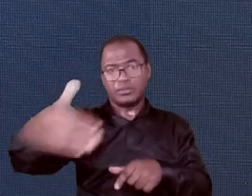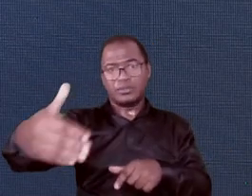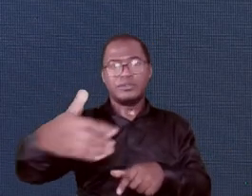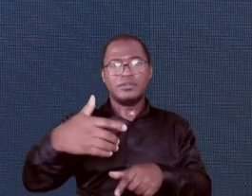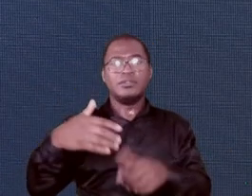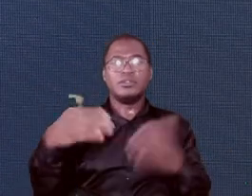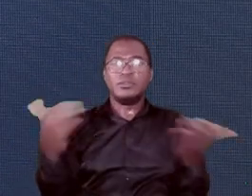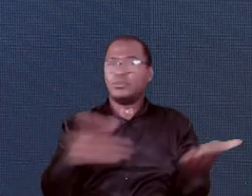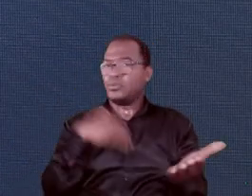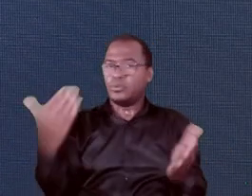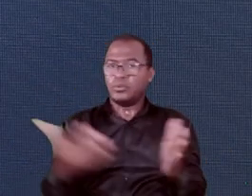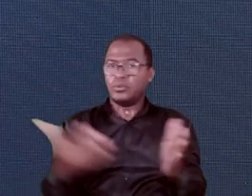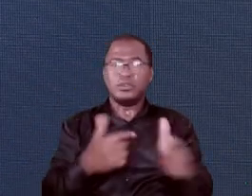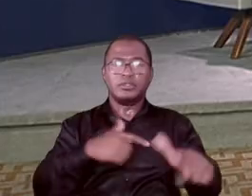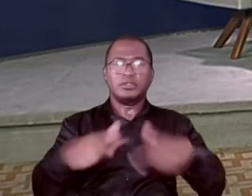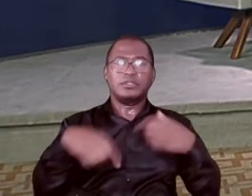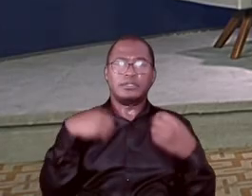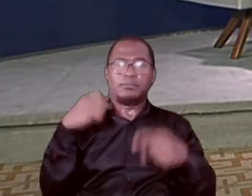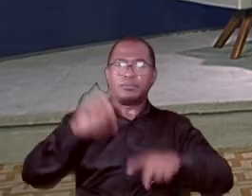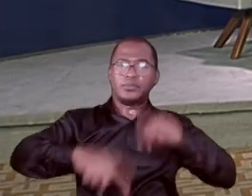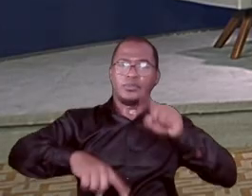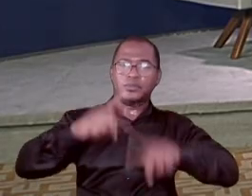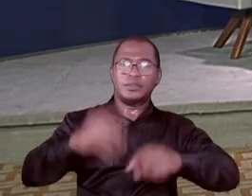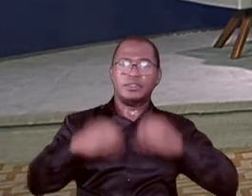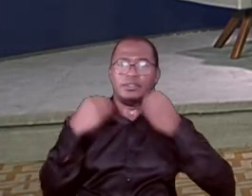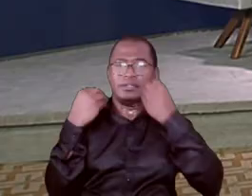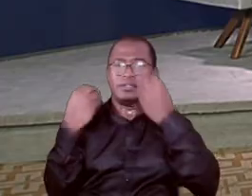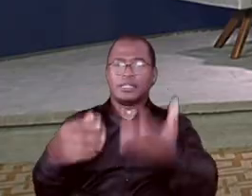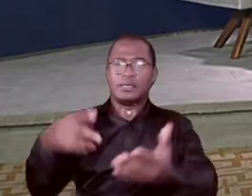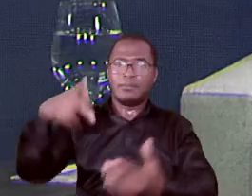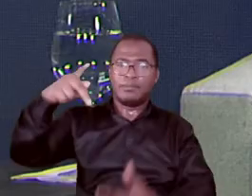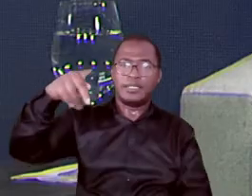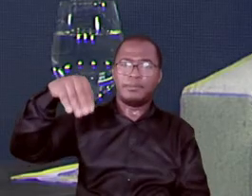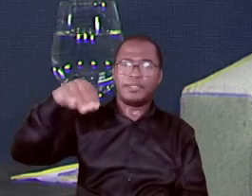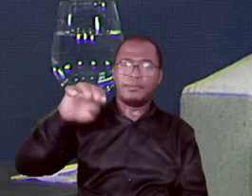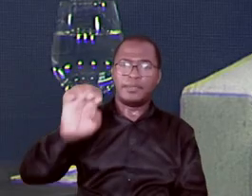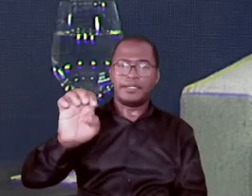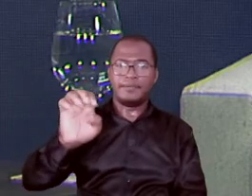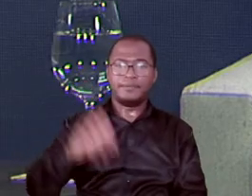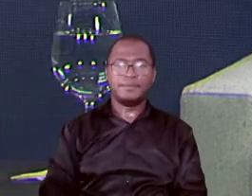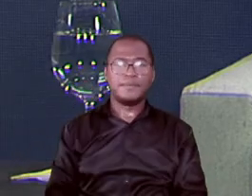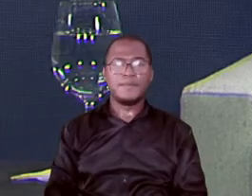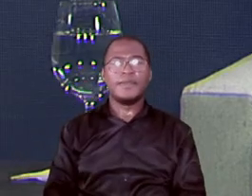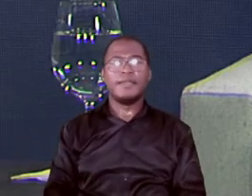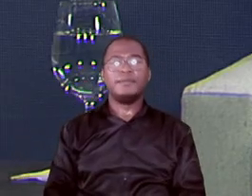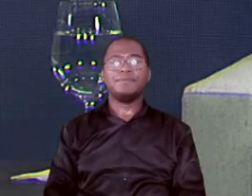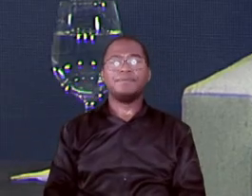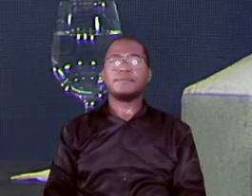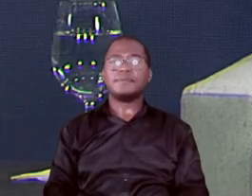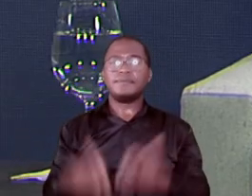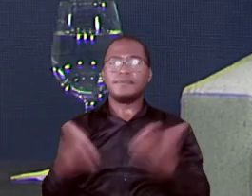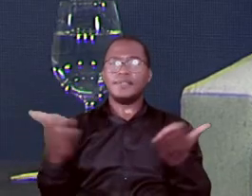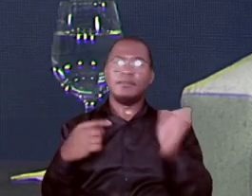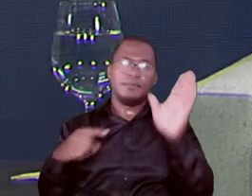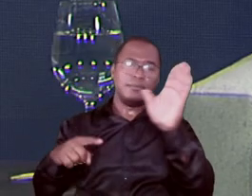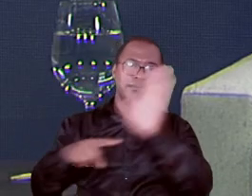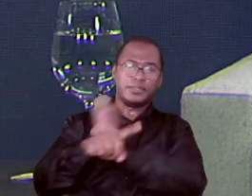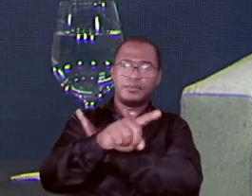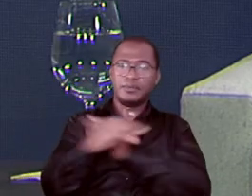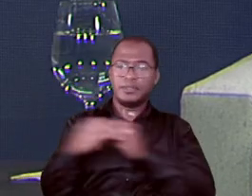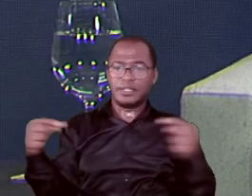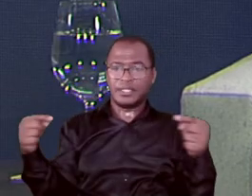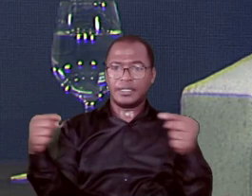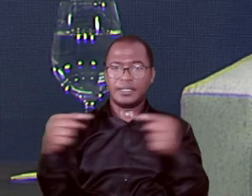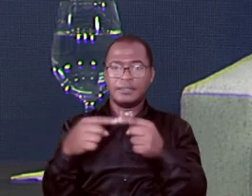na nossa oferta de produtos para pmd é pegando até um ponto do que você falou instalando a próxima pergunta é a respeito é